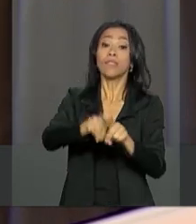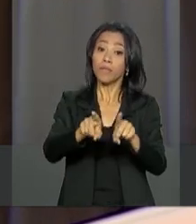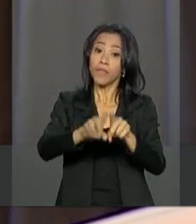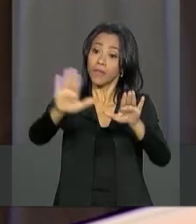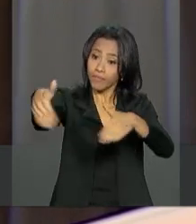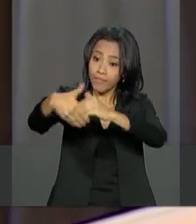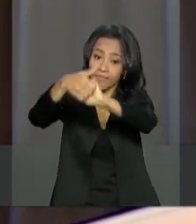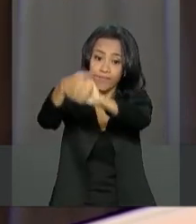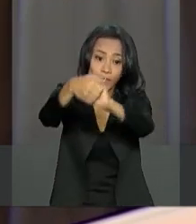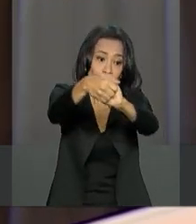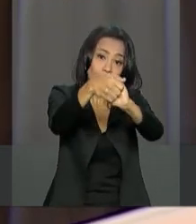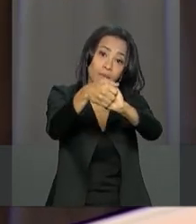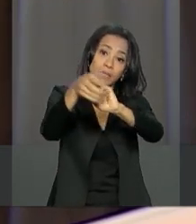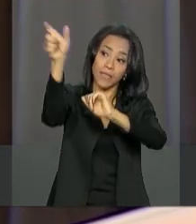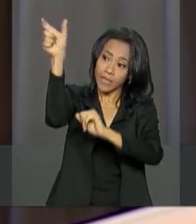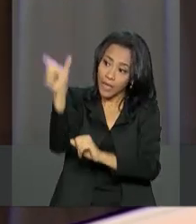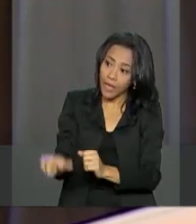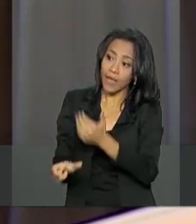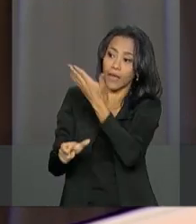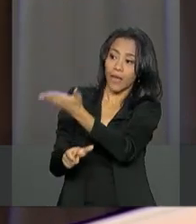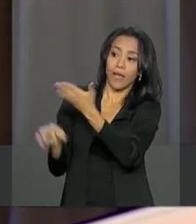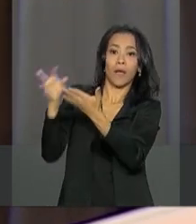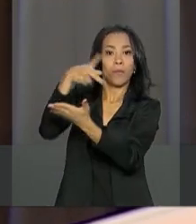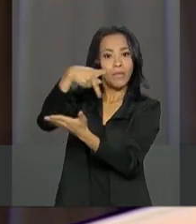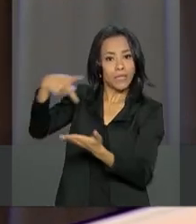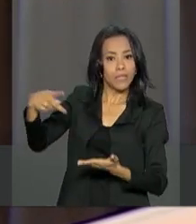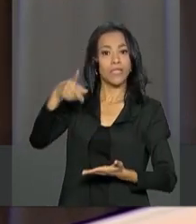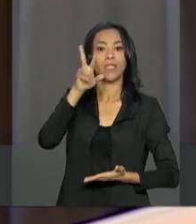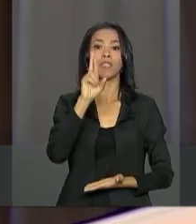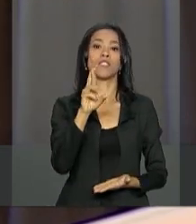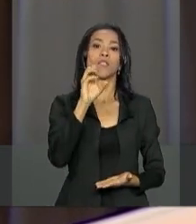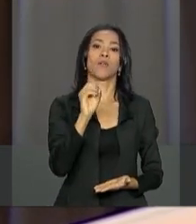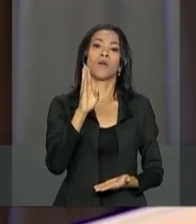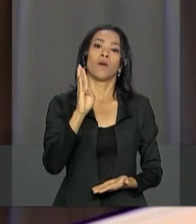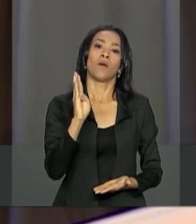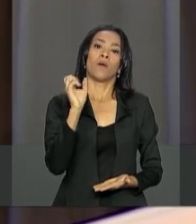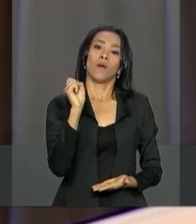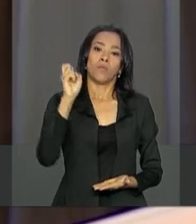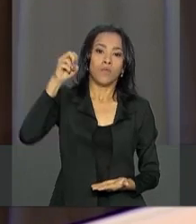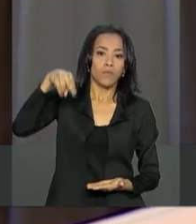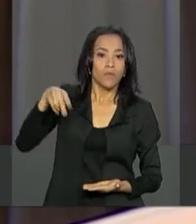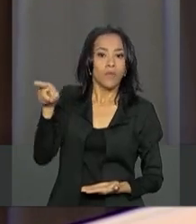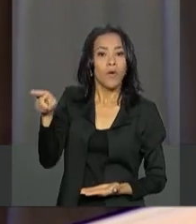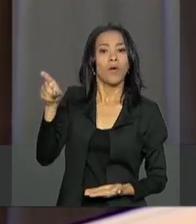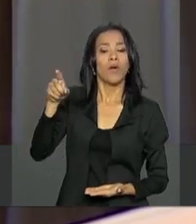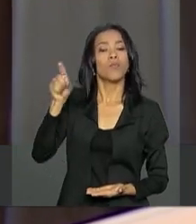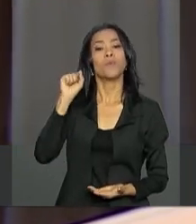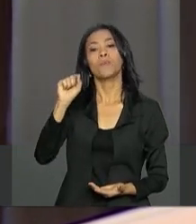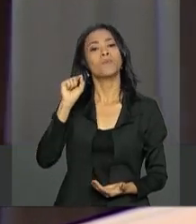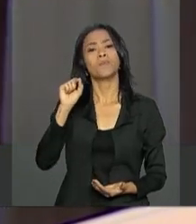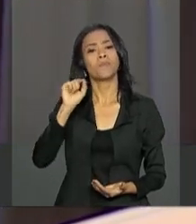cumprimentá-lo, ao nosso presidente Robson, volto a dizer, pela oportunidade